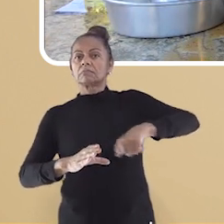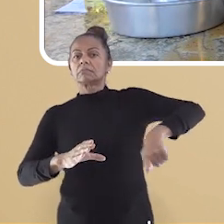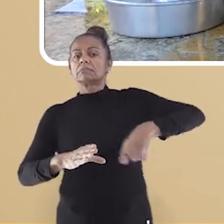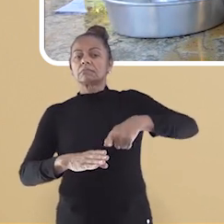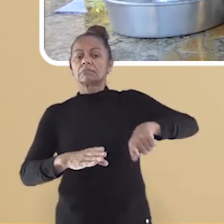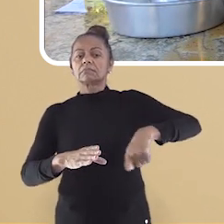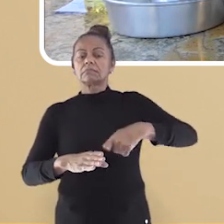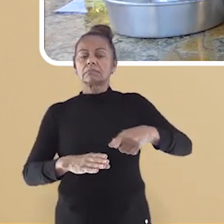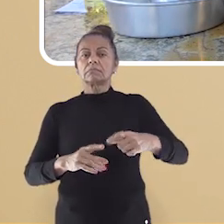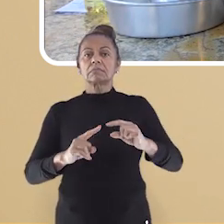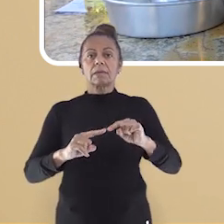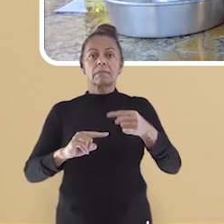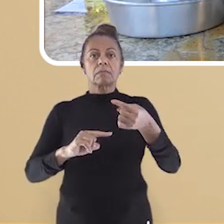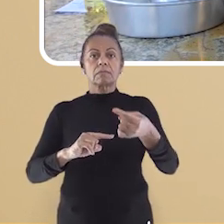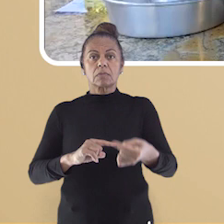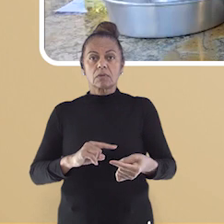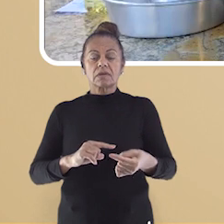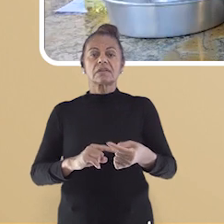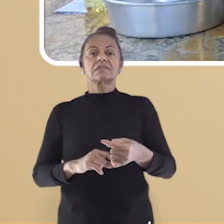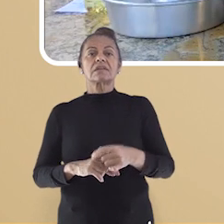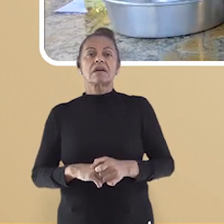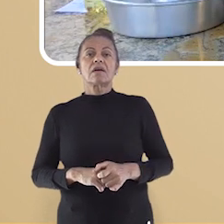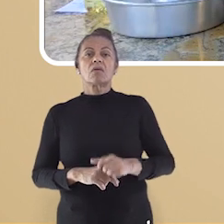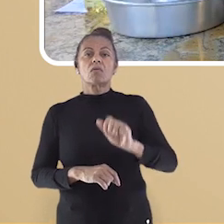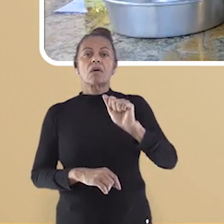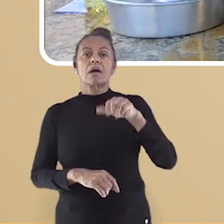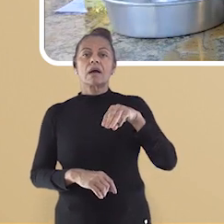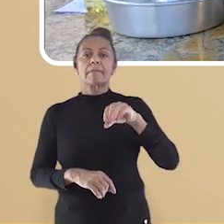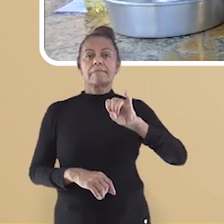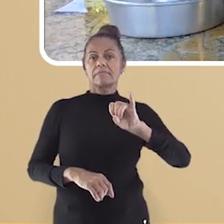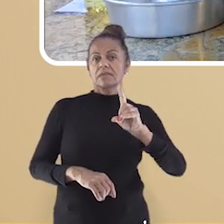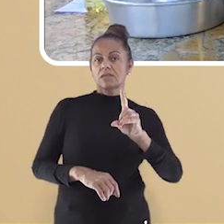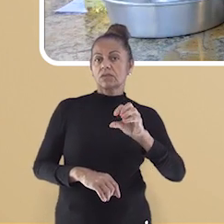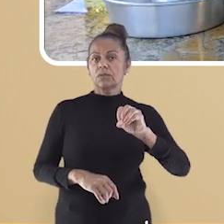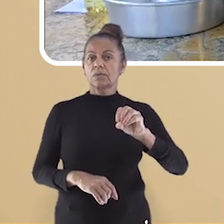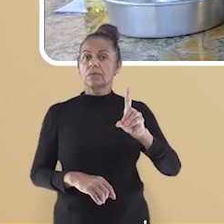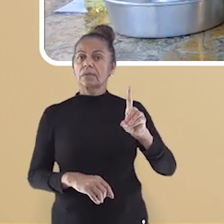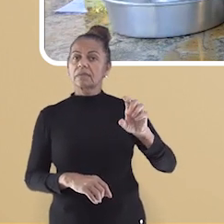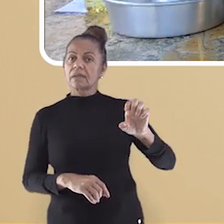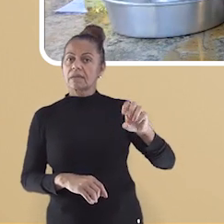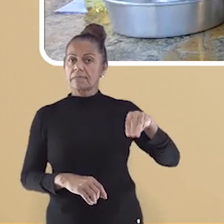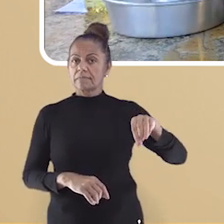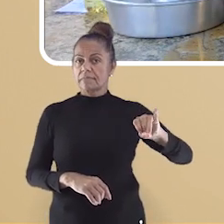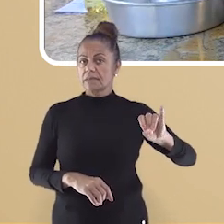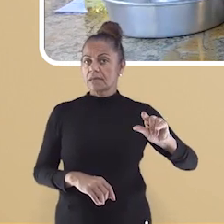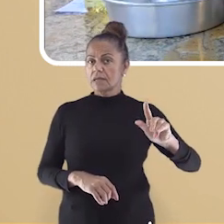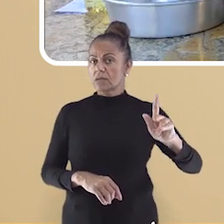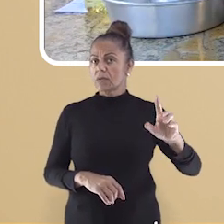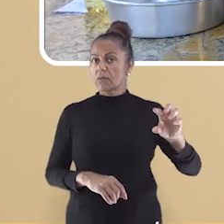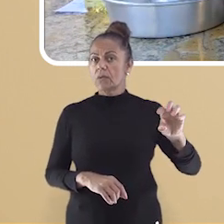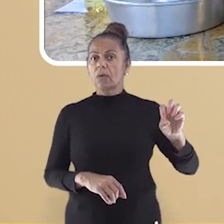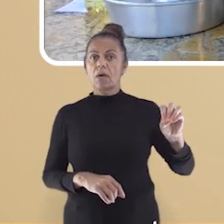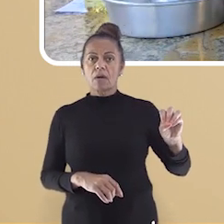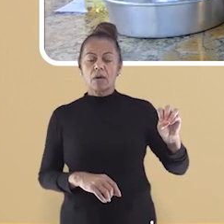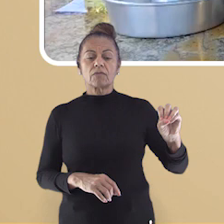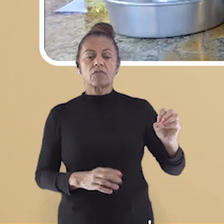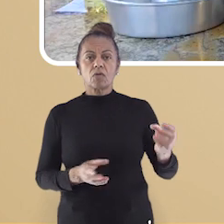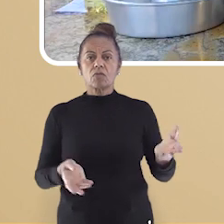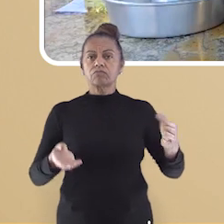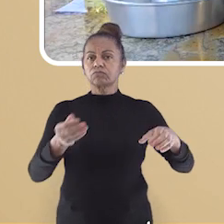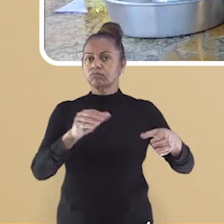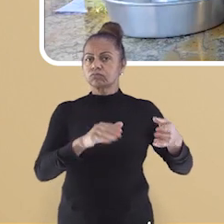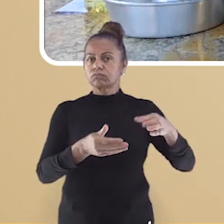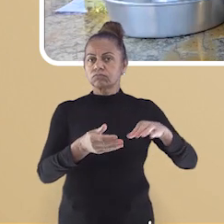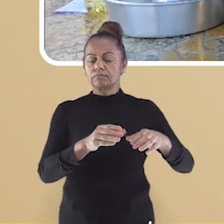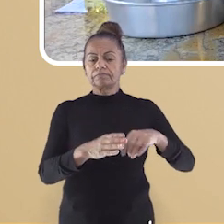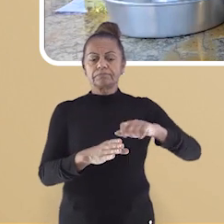vou pegar 300 gramas de amido de milho e vou misturar na massa bem levemente, em ponto